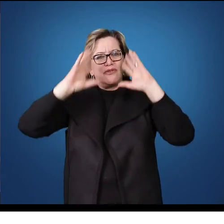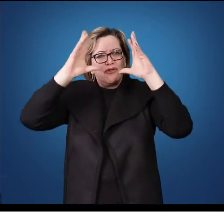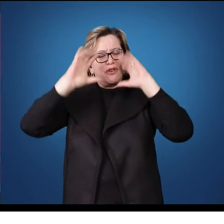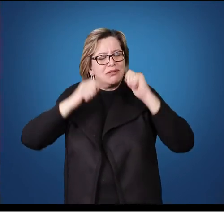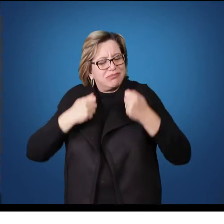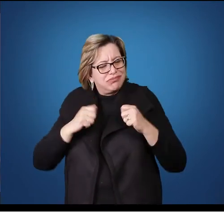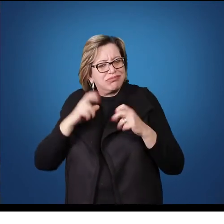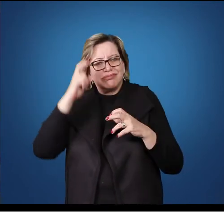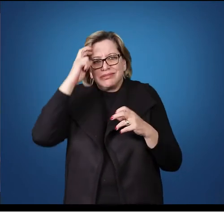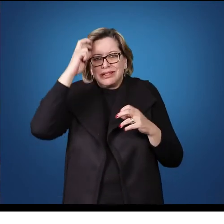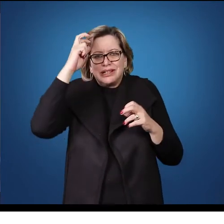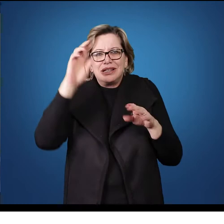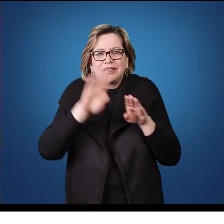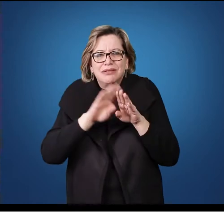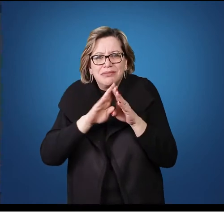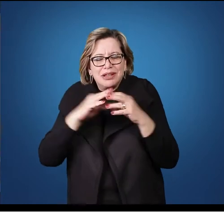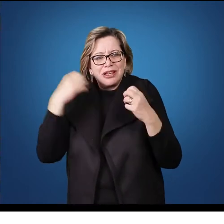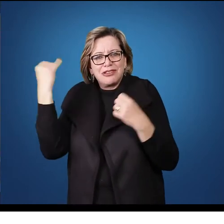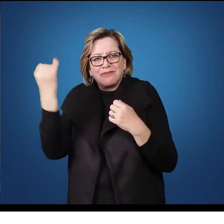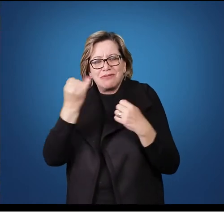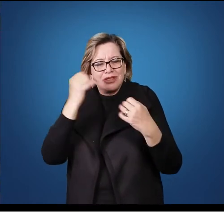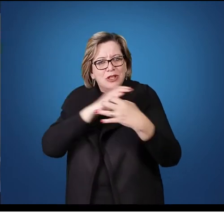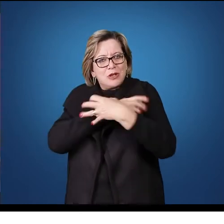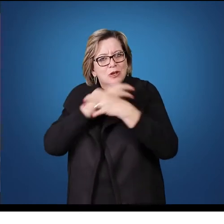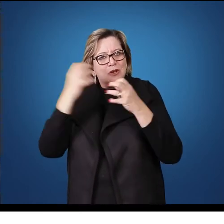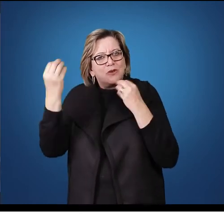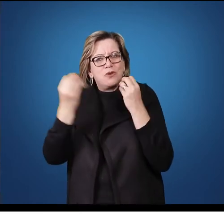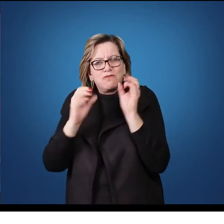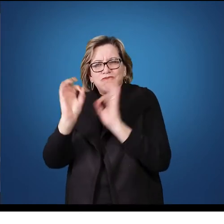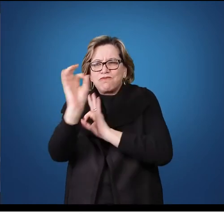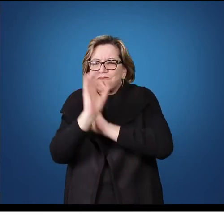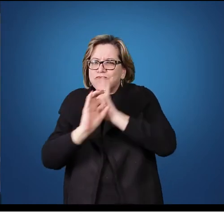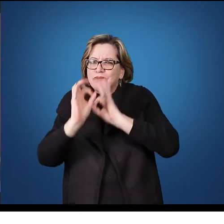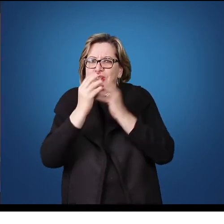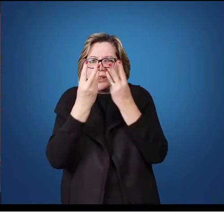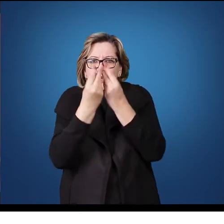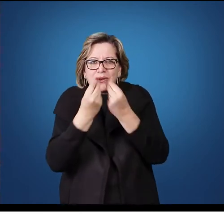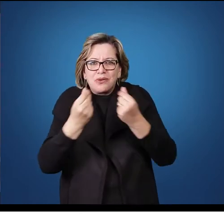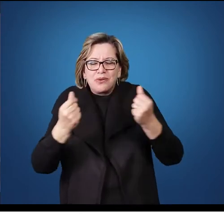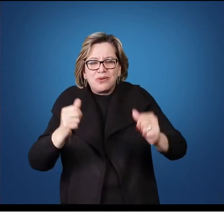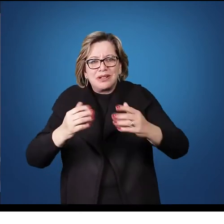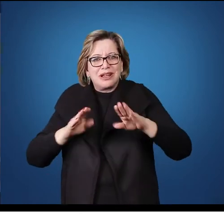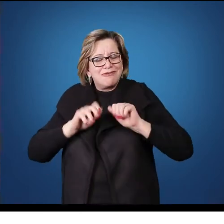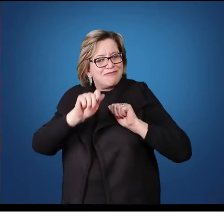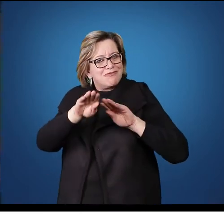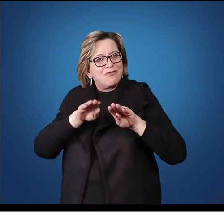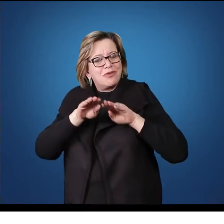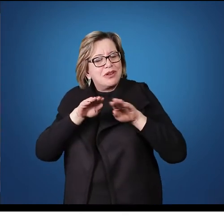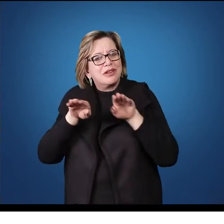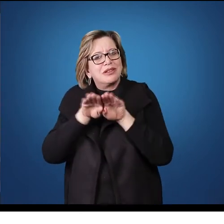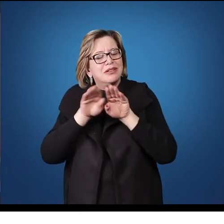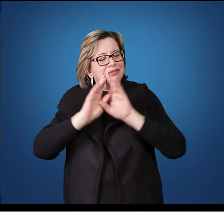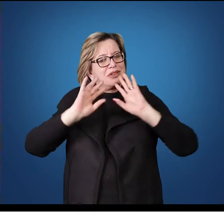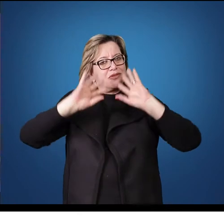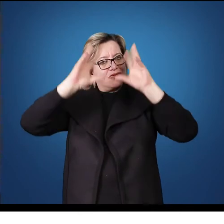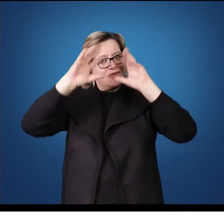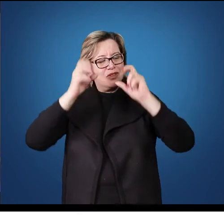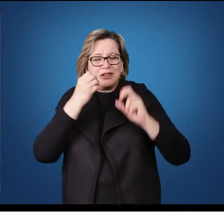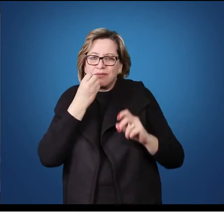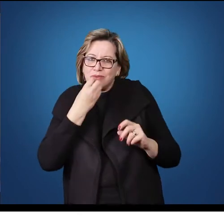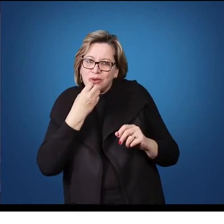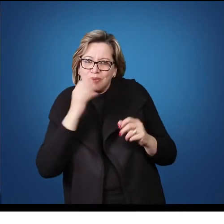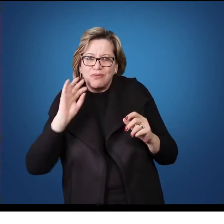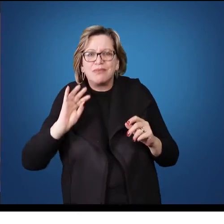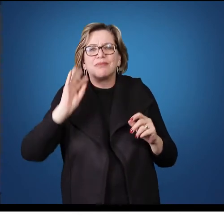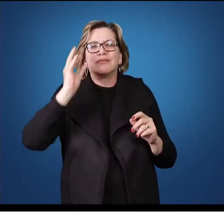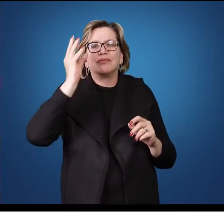elemento técnico, a fundamentação motora é muito importante para a eficiência desse movimento e para que um jogo tenha uma cadência com uma eficácia para